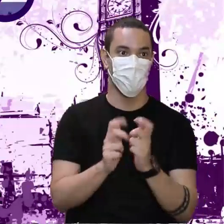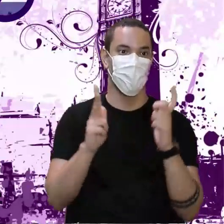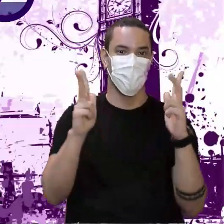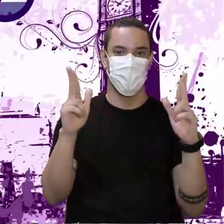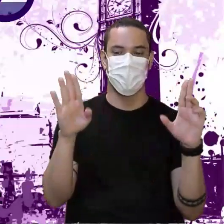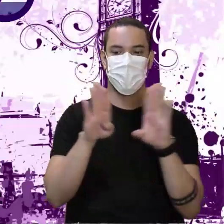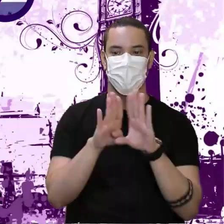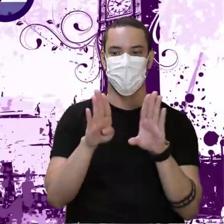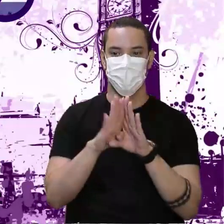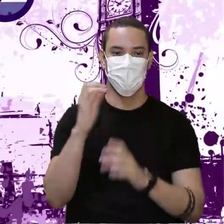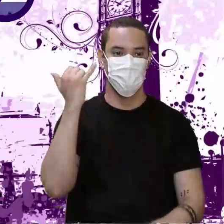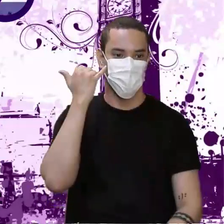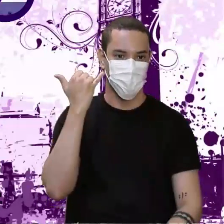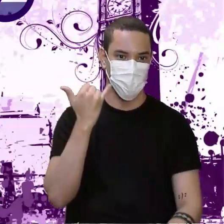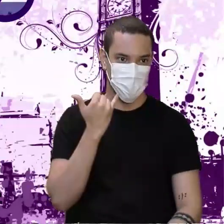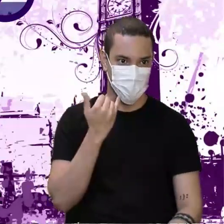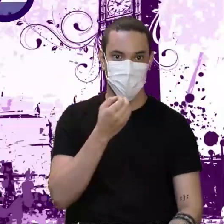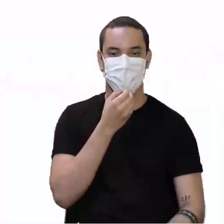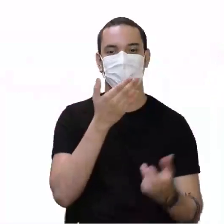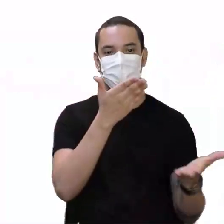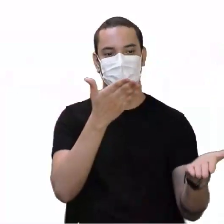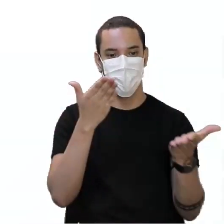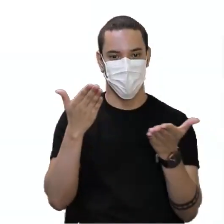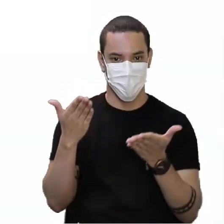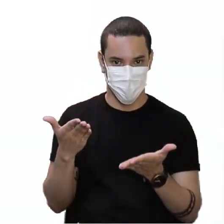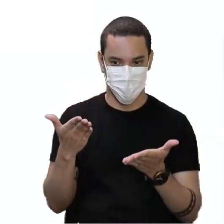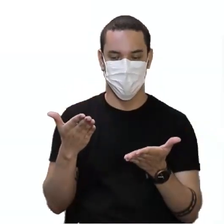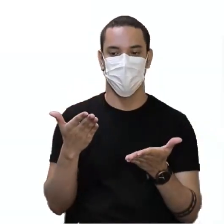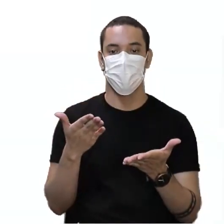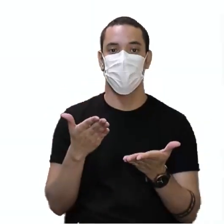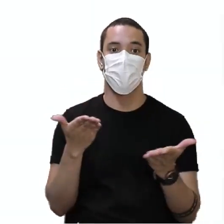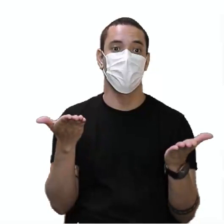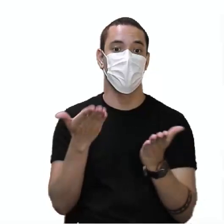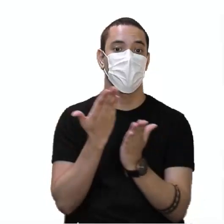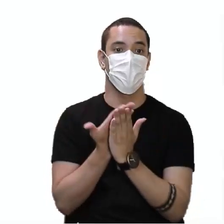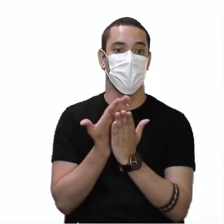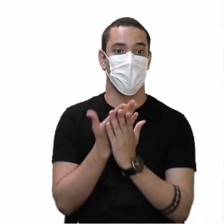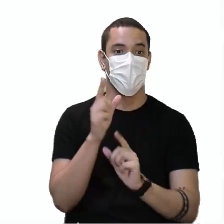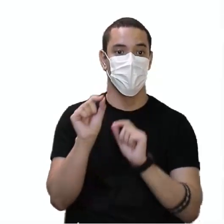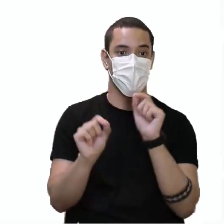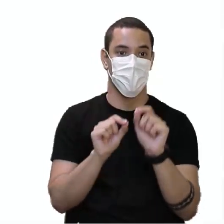nosso Vitor. Welcome, Vitor, bem-vindo. E a nossa aula foi